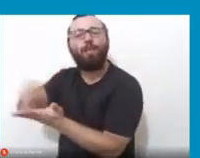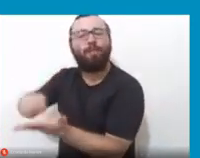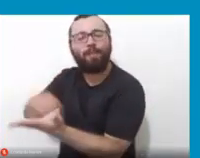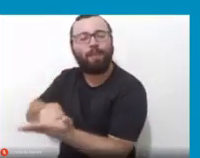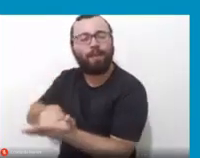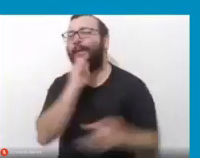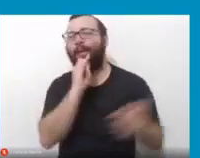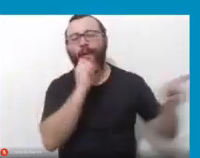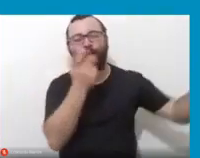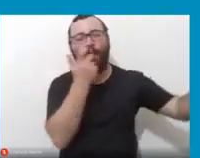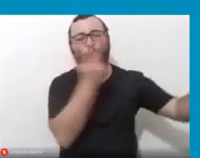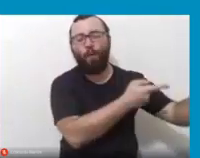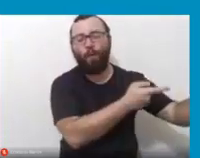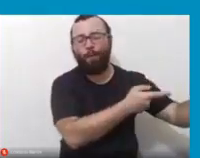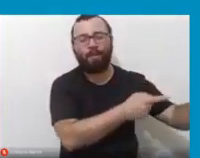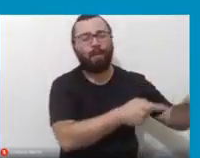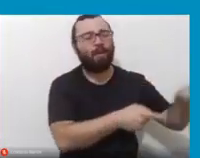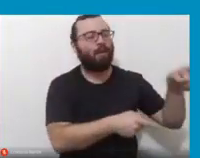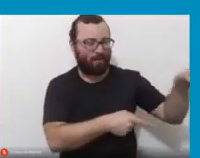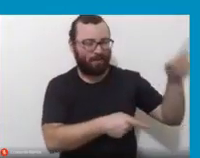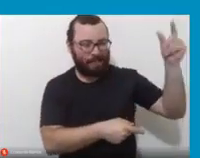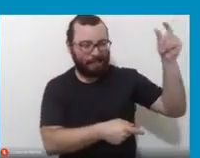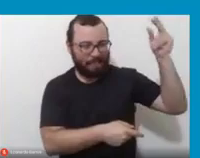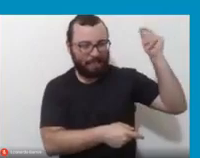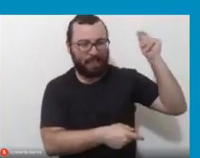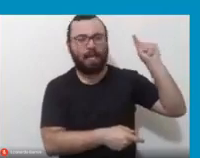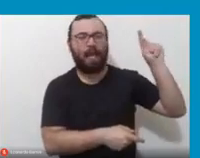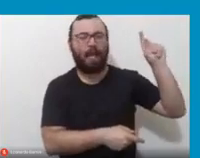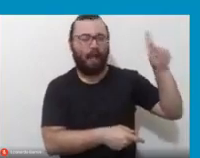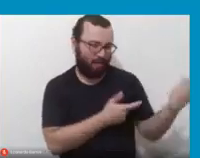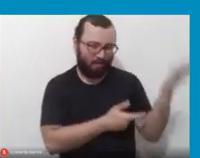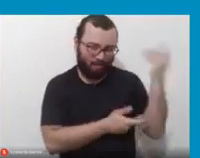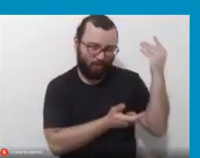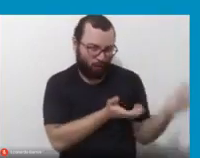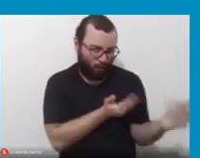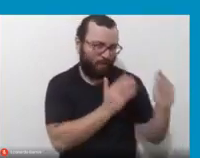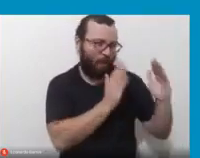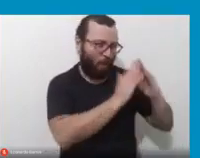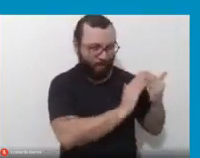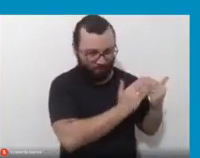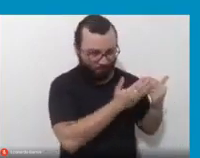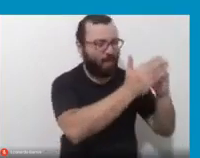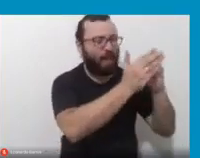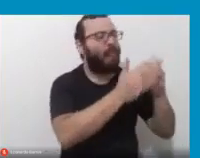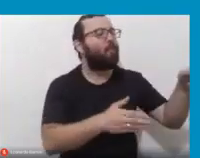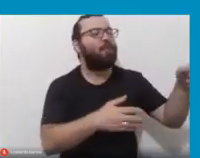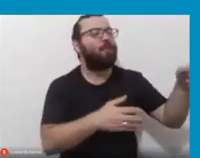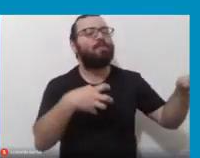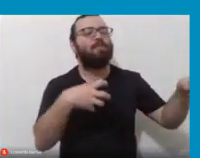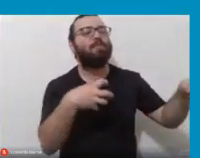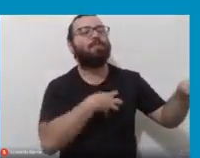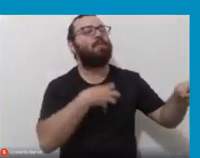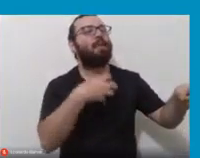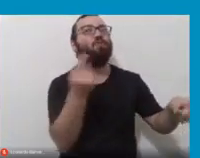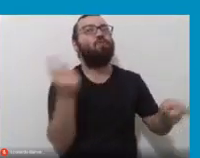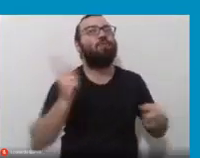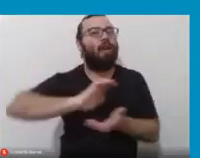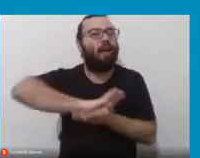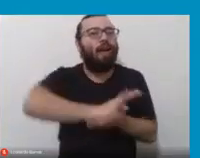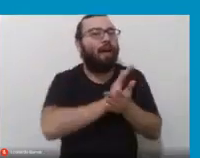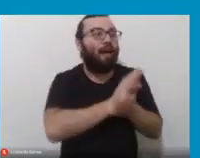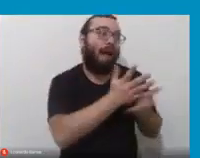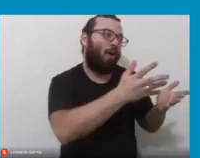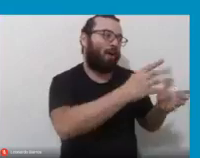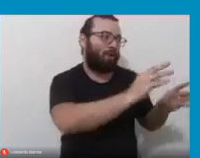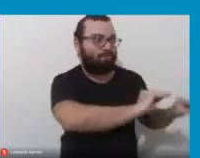quando você era mais jovem, morava na favela ainda, você não sentia tanto a discriminação. Agora que você já é